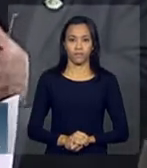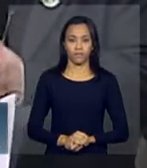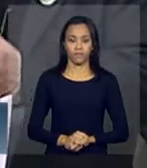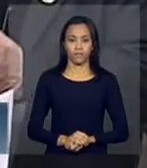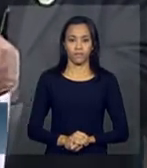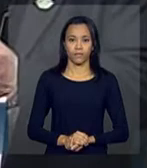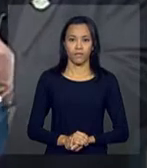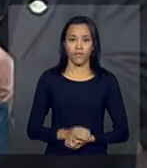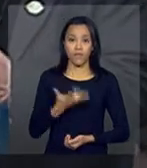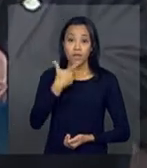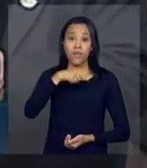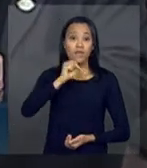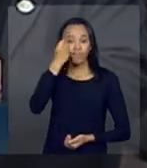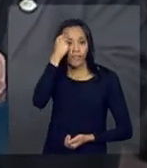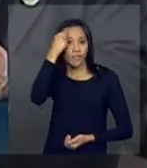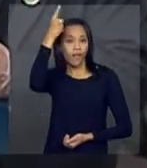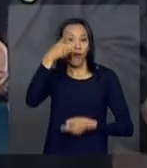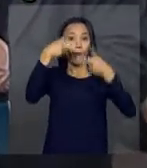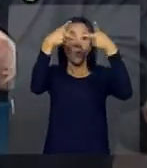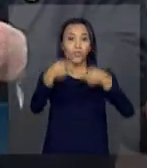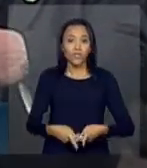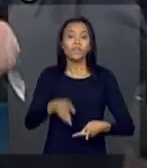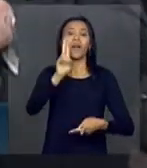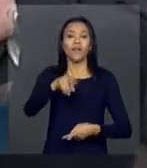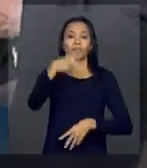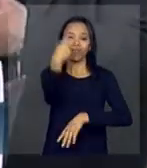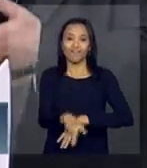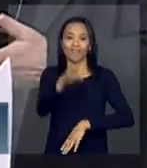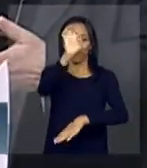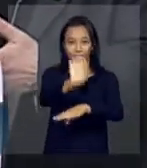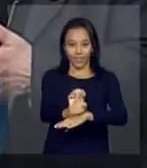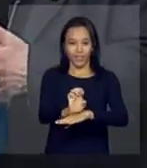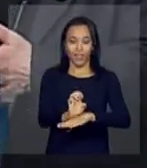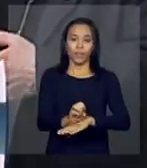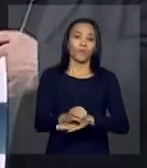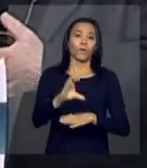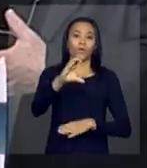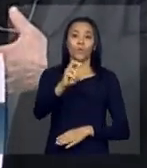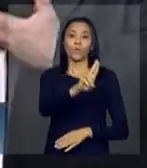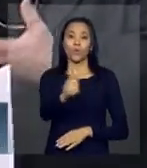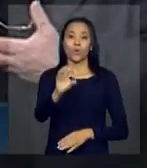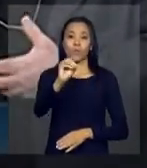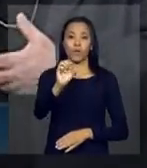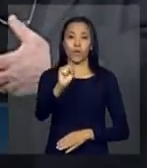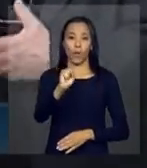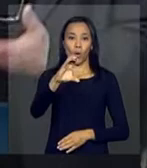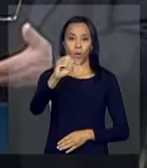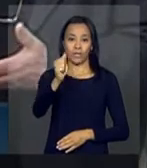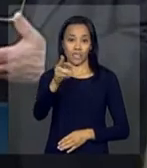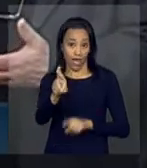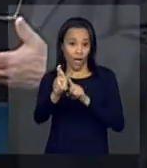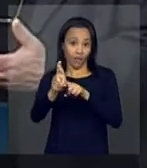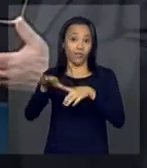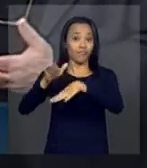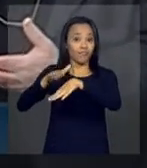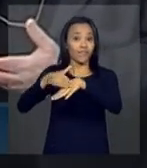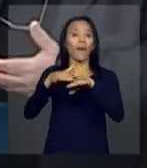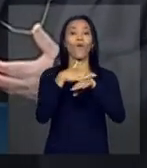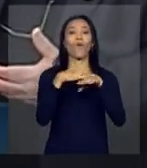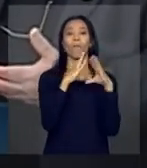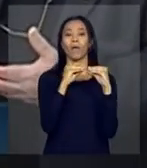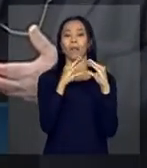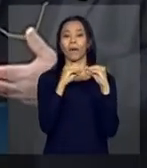O idealizador do projeto é o empresário gaúcho Oscar Koster. Está conversando agora com a presidenta Dilma Rousseff.